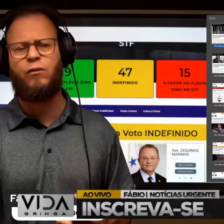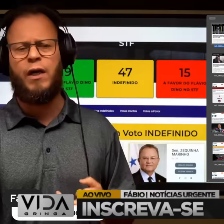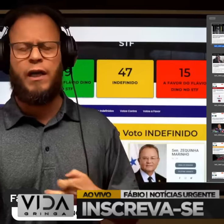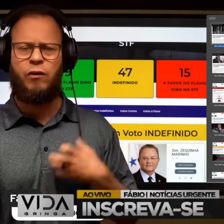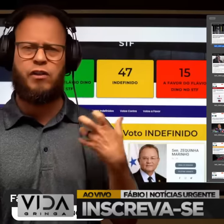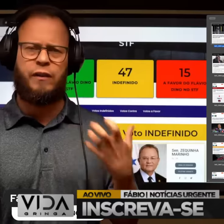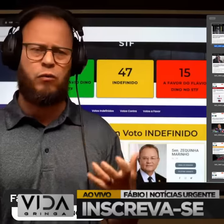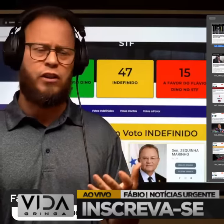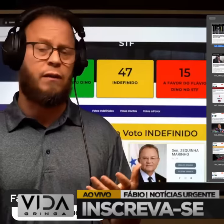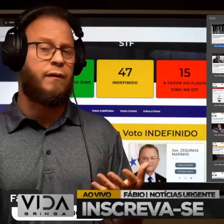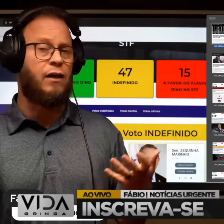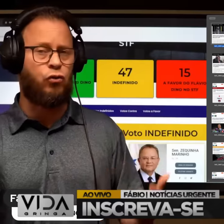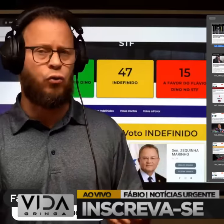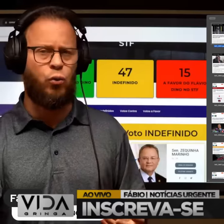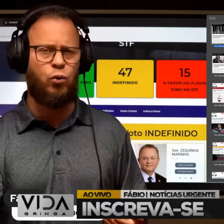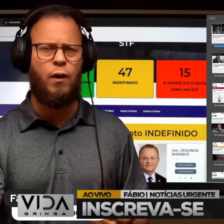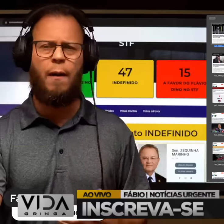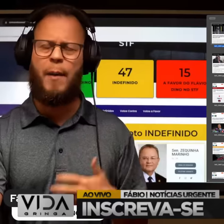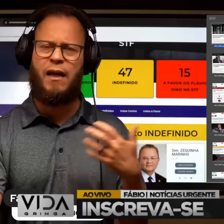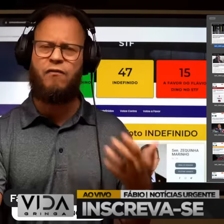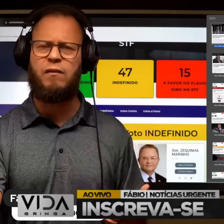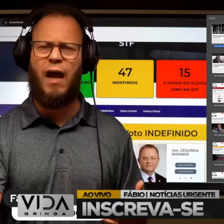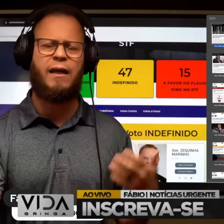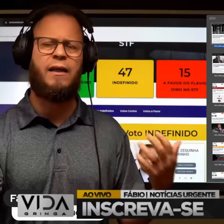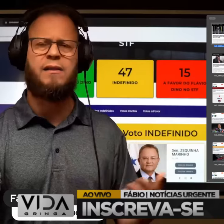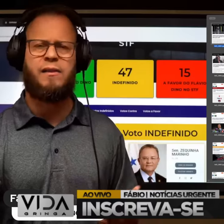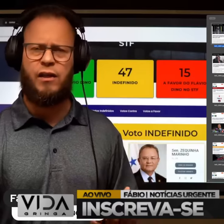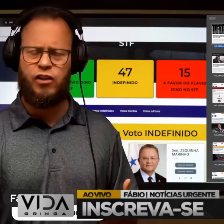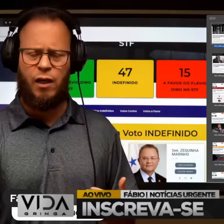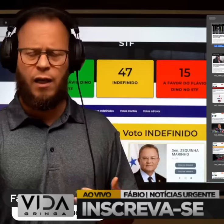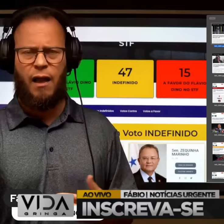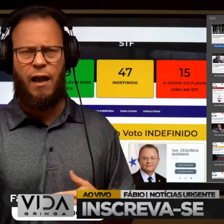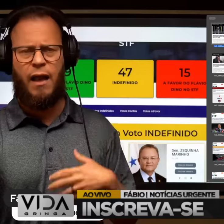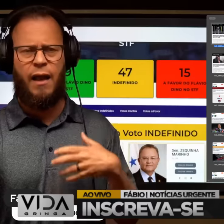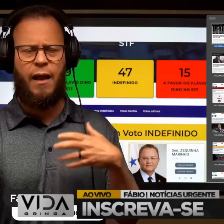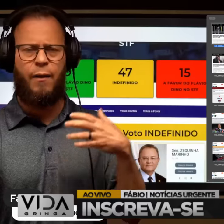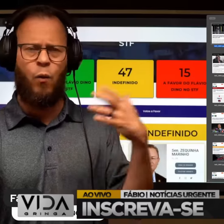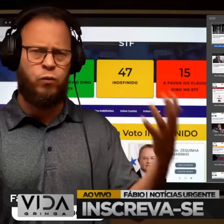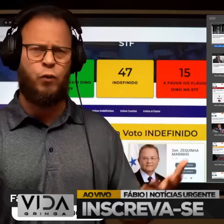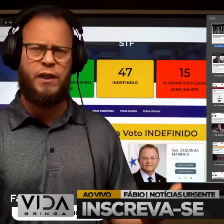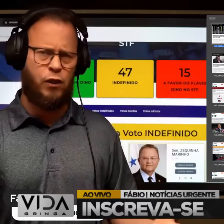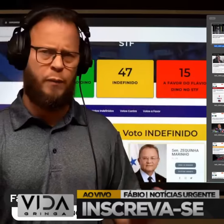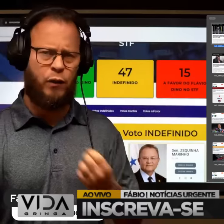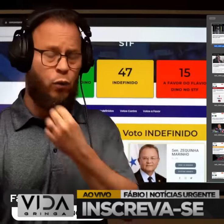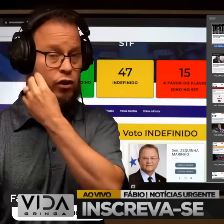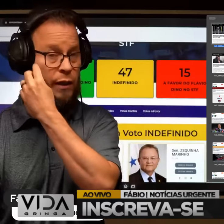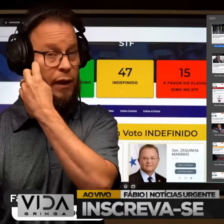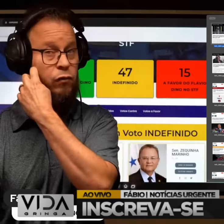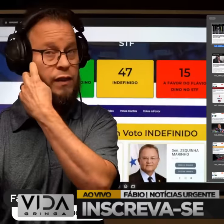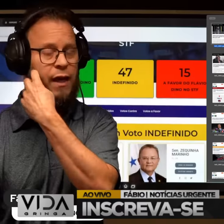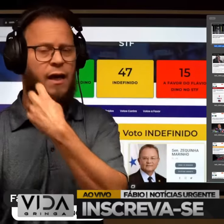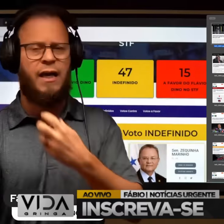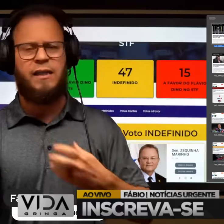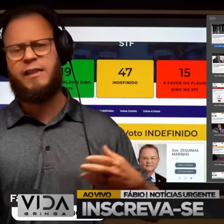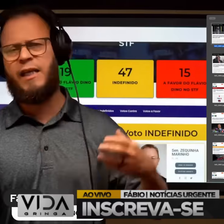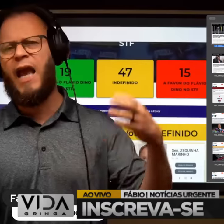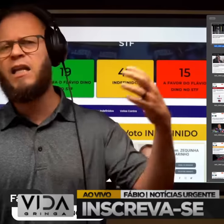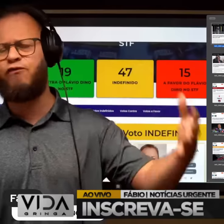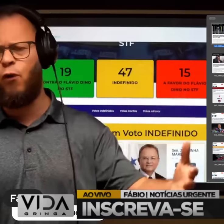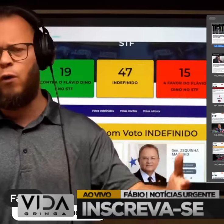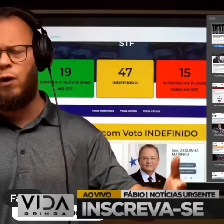criticado e nós temos que tentar de tudo para evitar que ele seja um juiz da Suprema Corte. Lembrando a você,